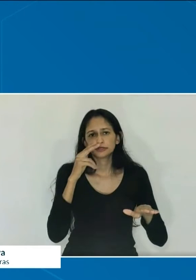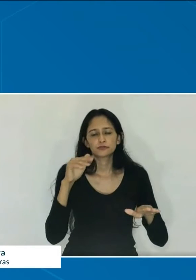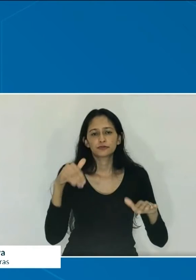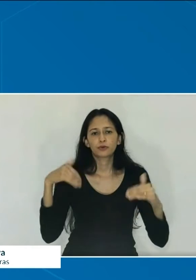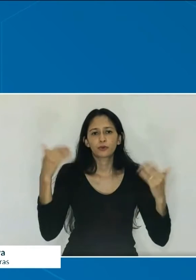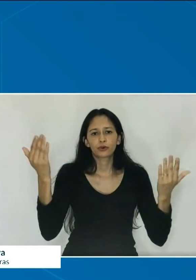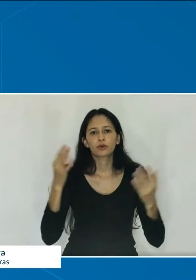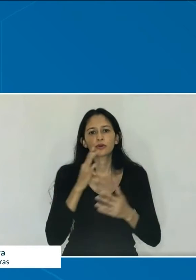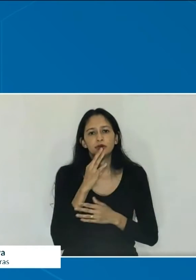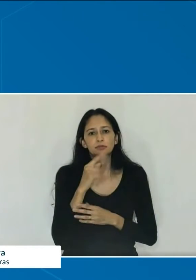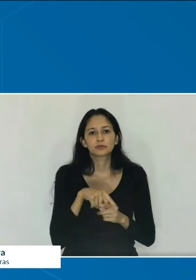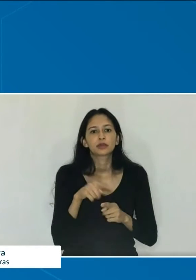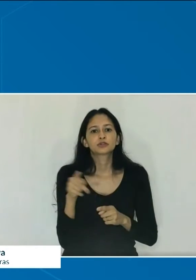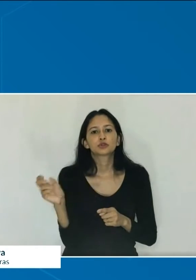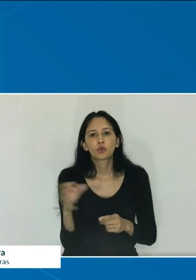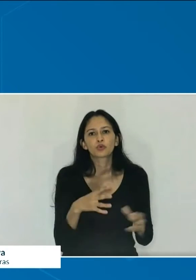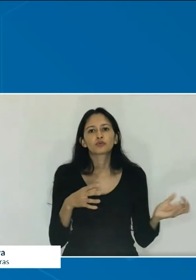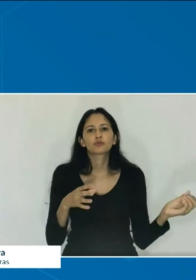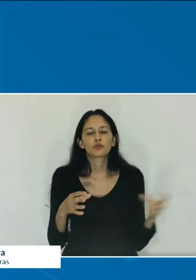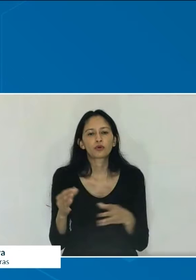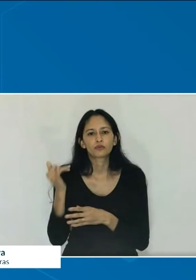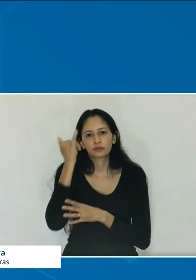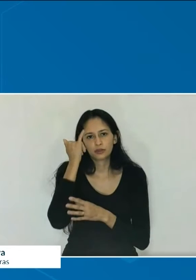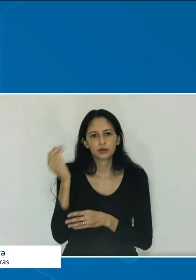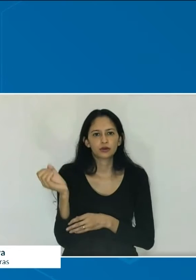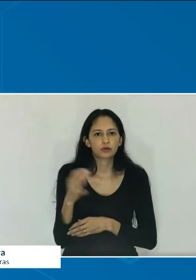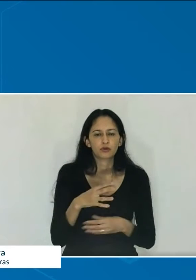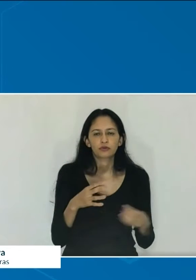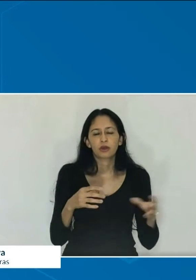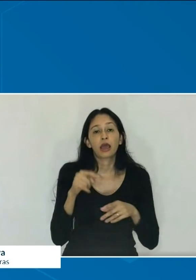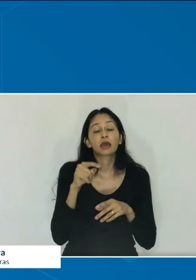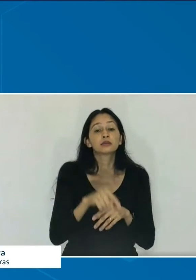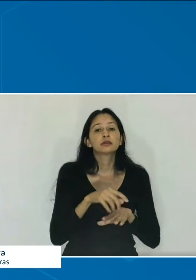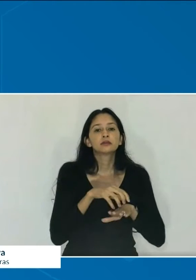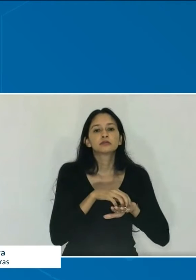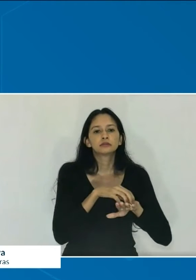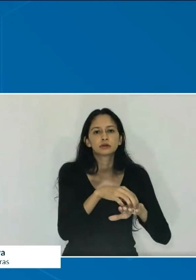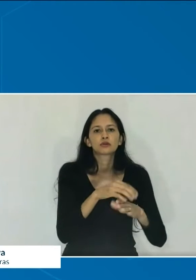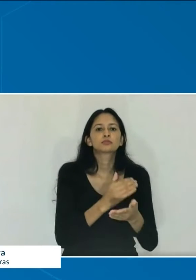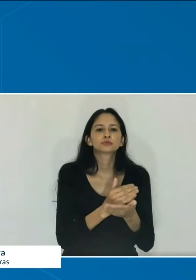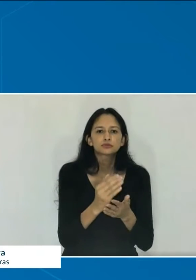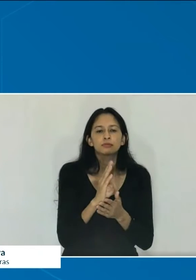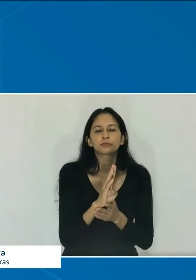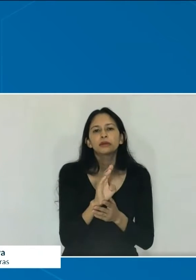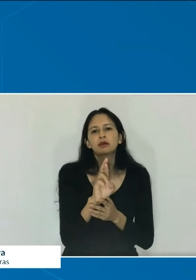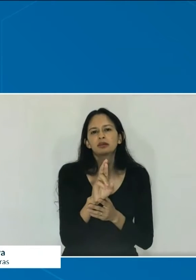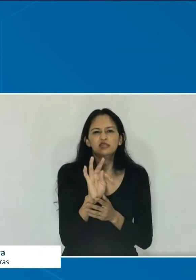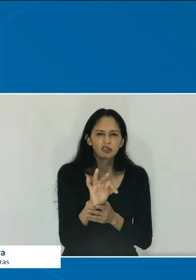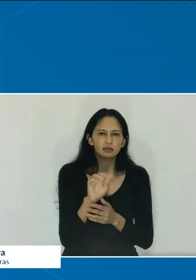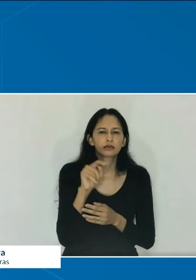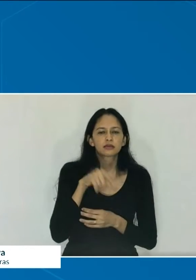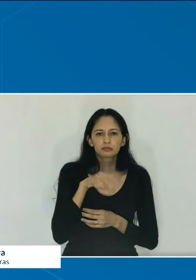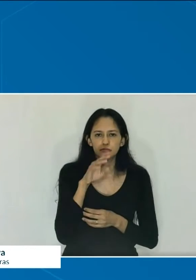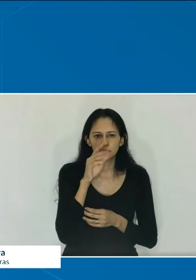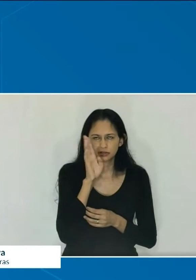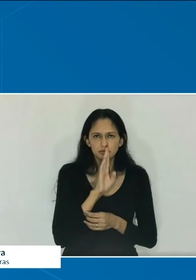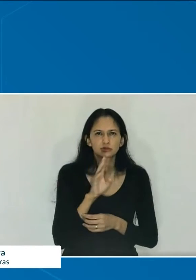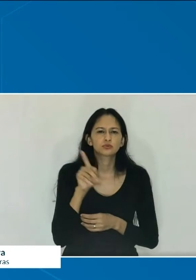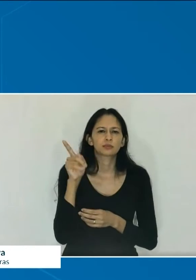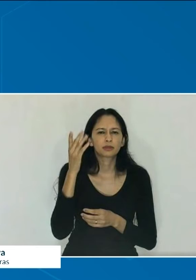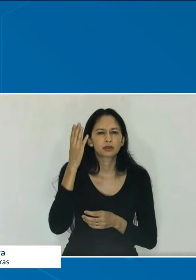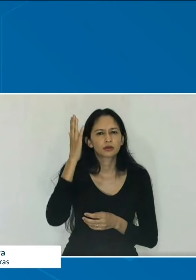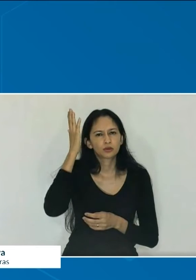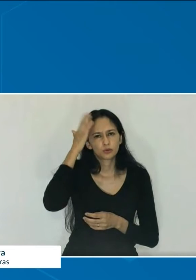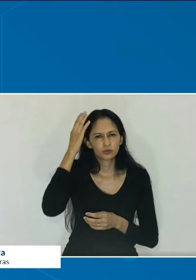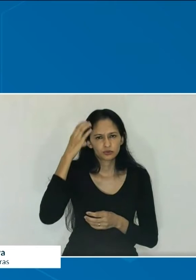ter sempre uma inovação, né? Goiânia foi um dos primeiros lugares a ter BRT no Brasil, né, foi Curitiba, Goiânia e outras